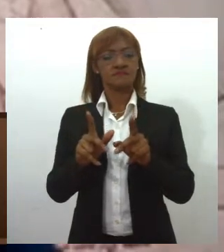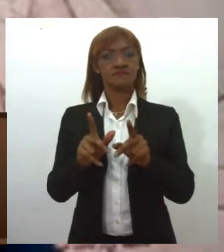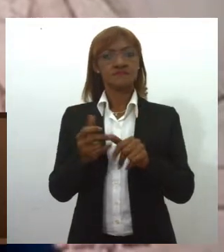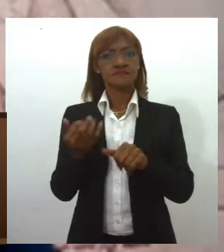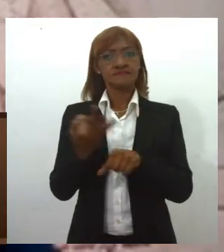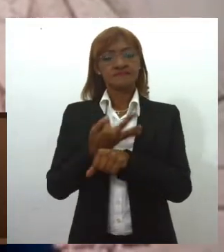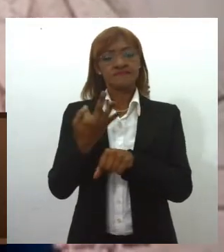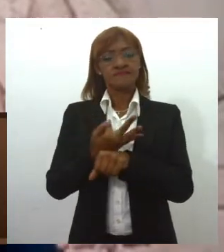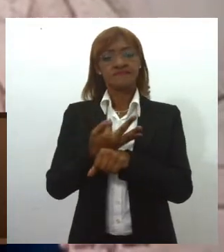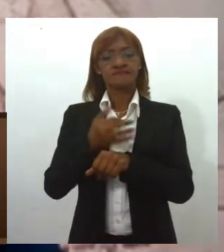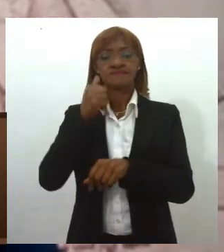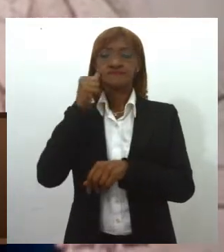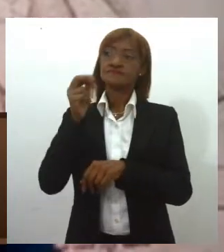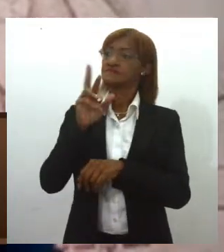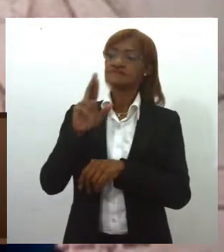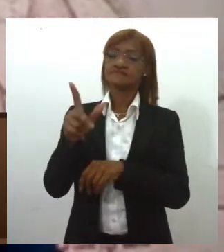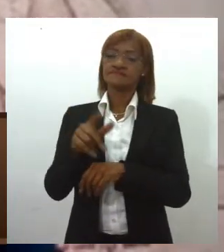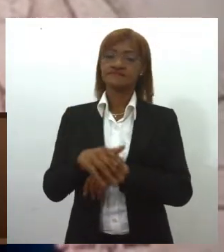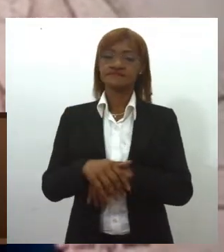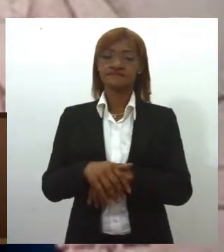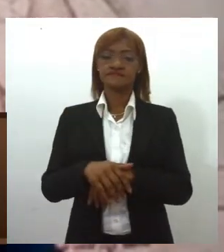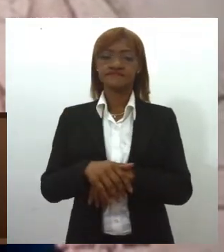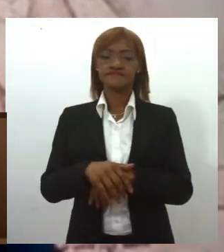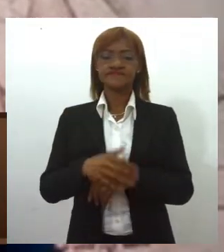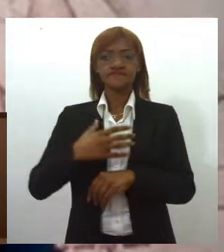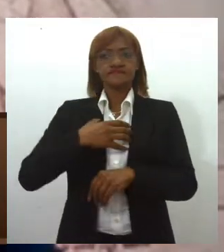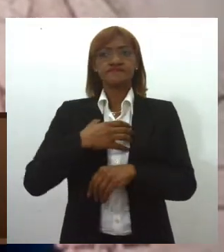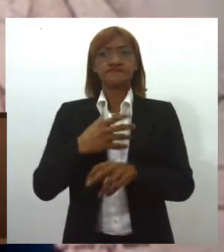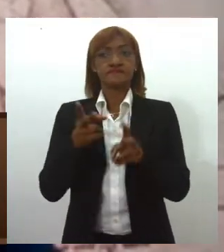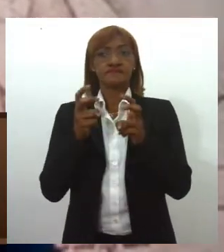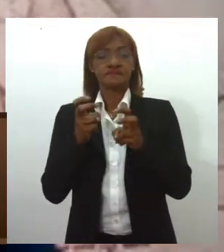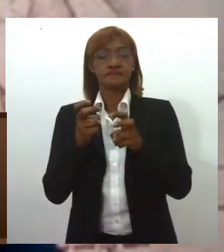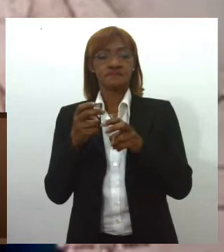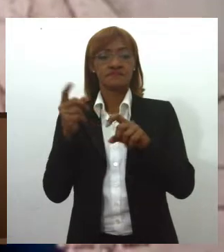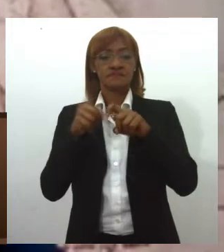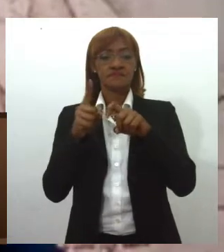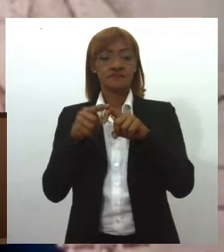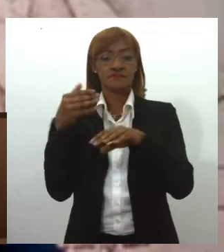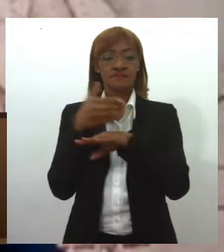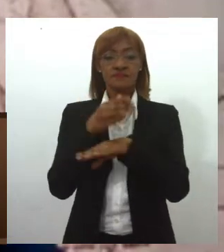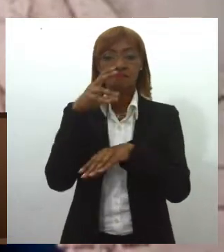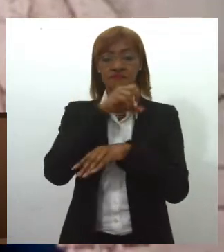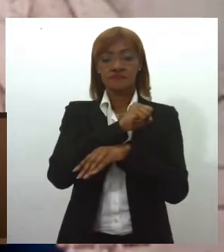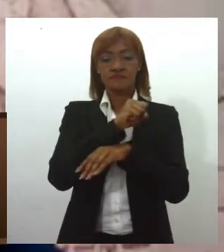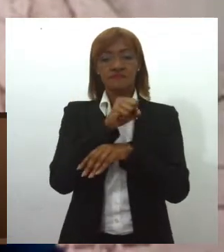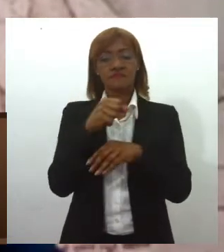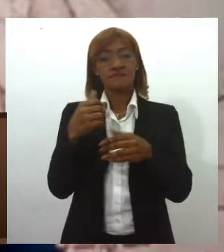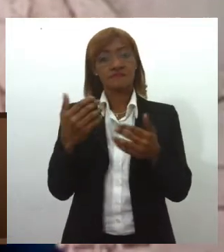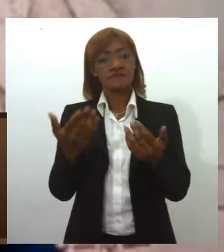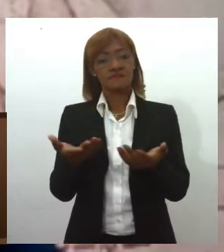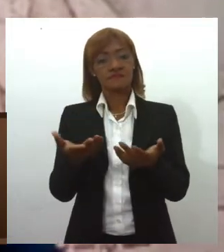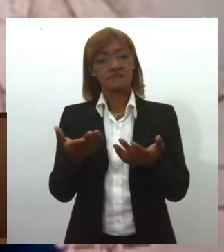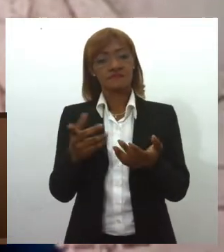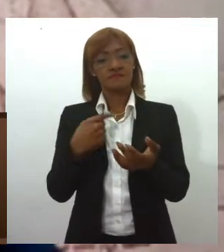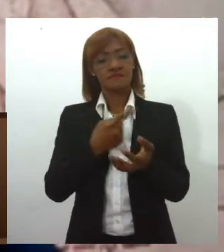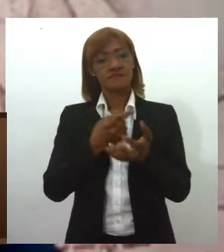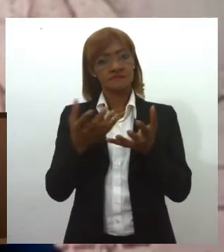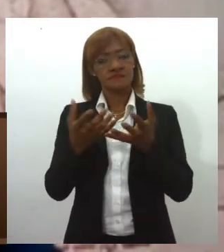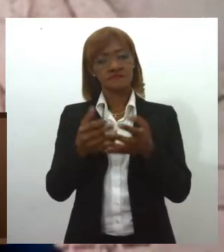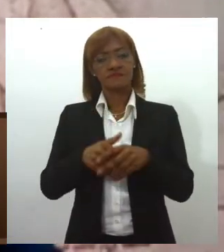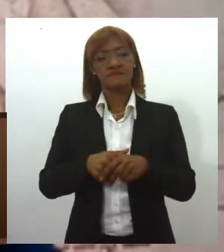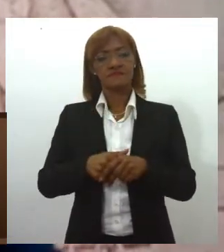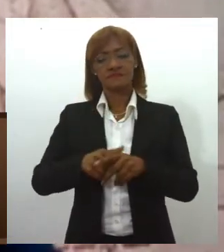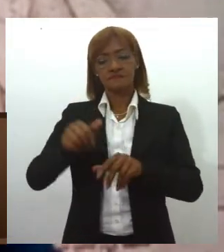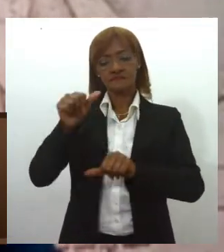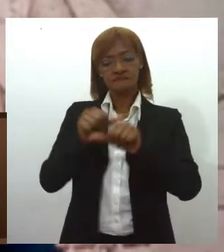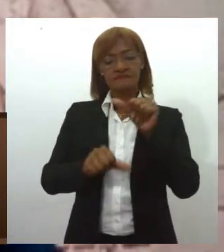A mulher não. A mulher, quando percebe uma coisa errada, já procura seu médico. Então, a gente espera que um dia isso mude, que